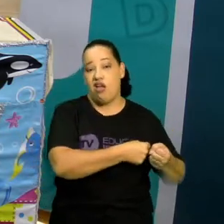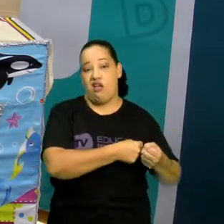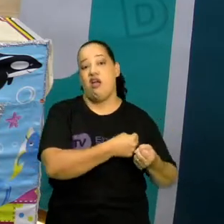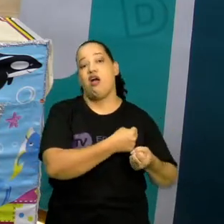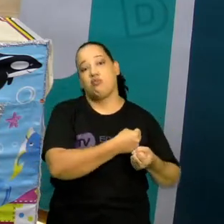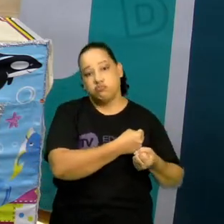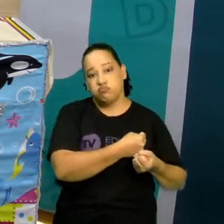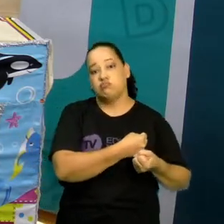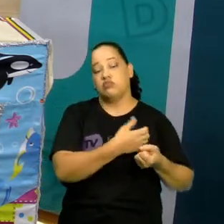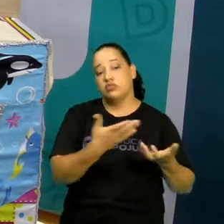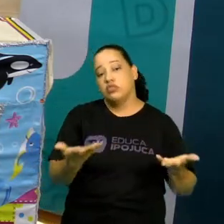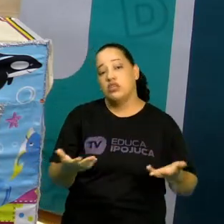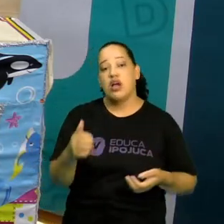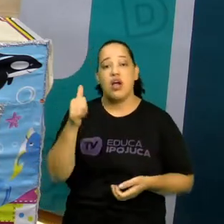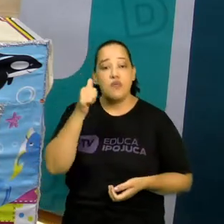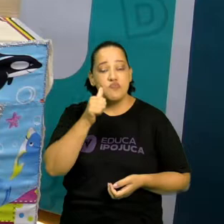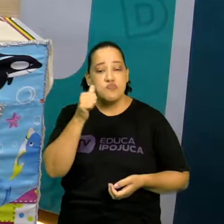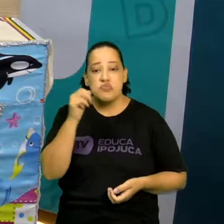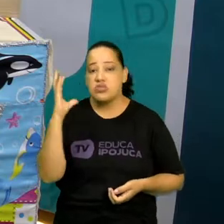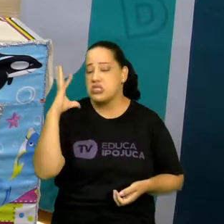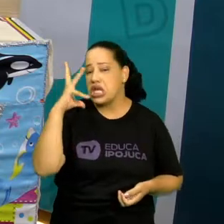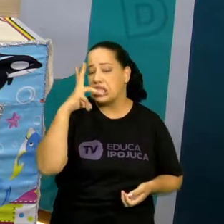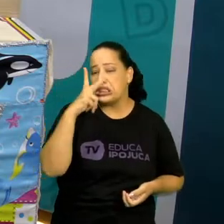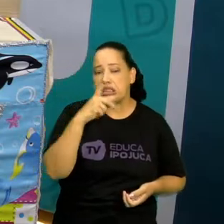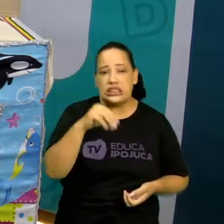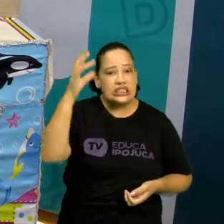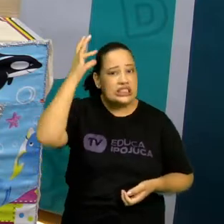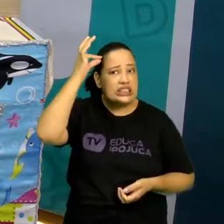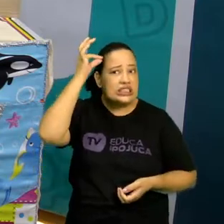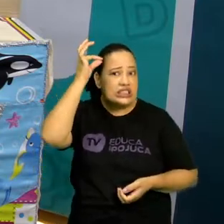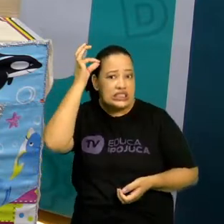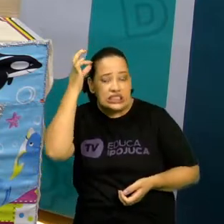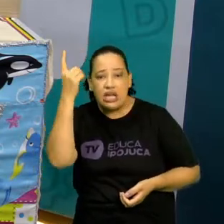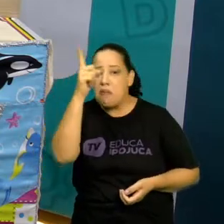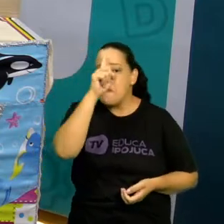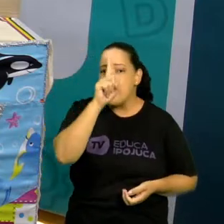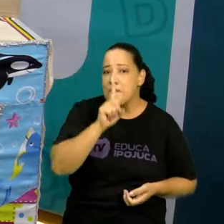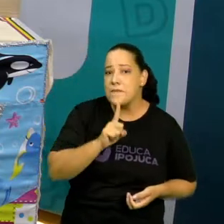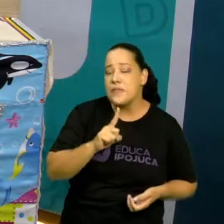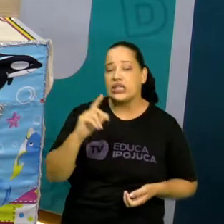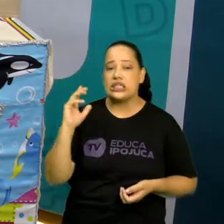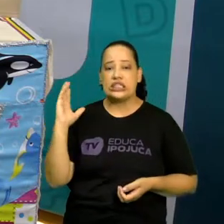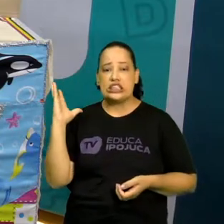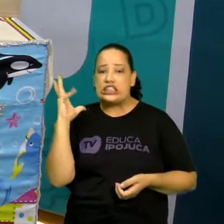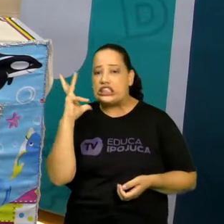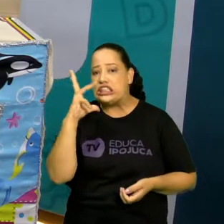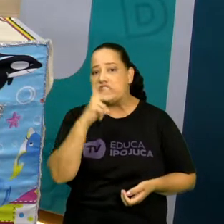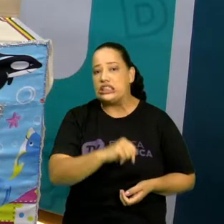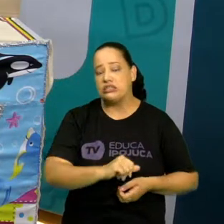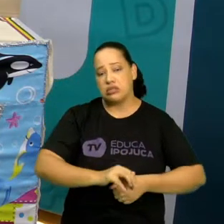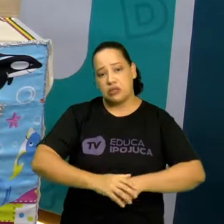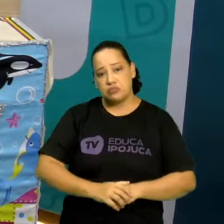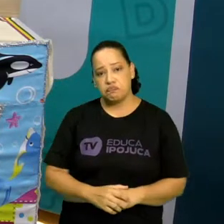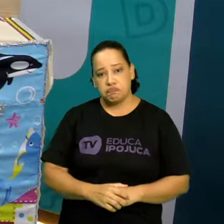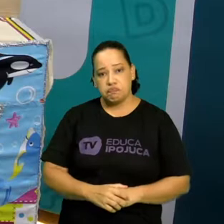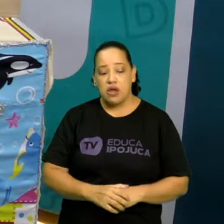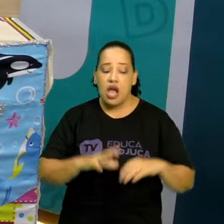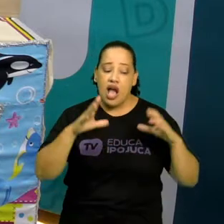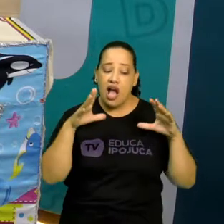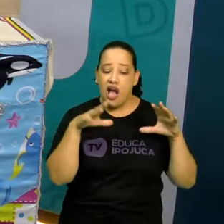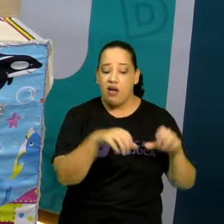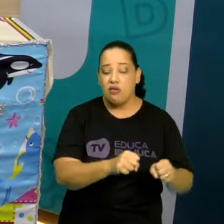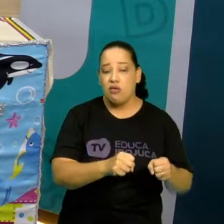não é isso mesmo os cabelos loiros a coisa mais linda e não é boa essa menina